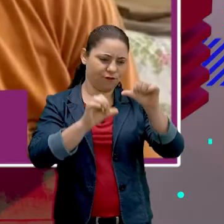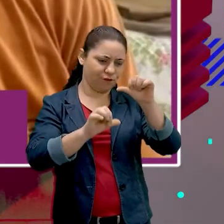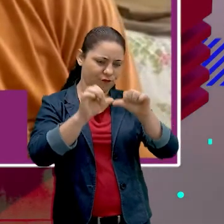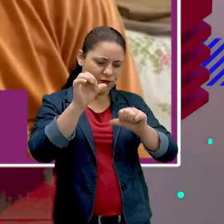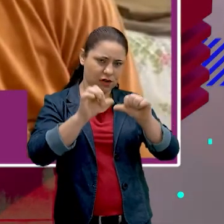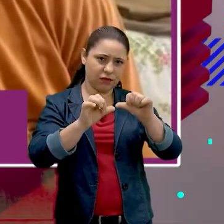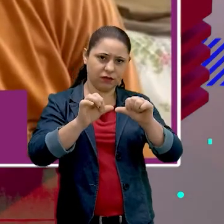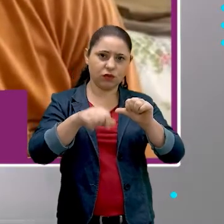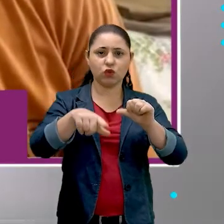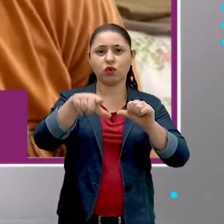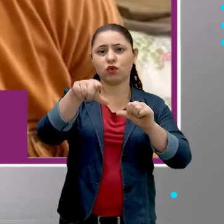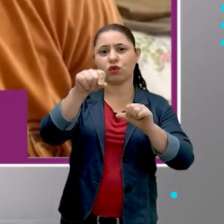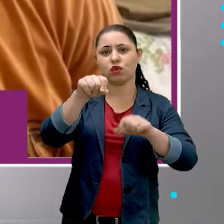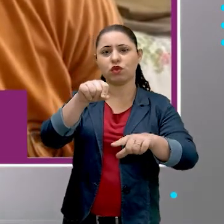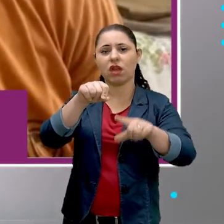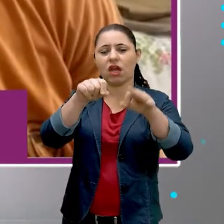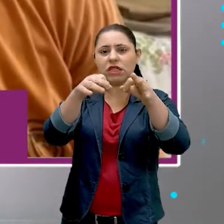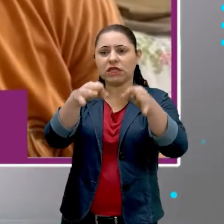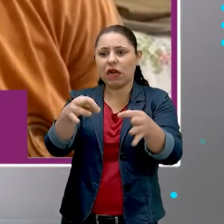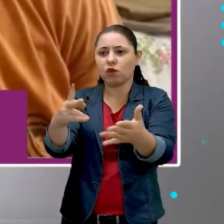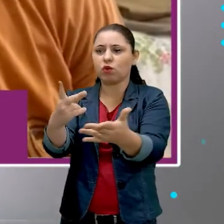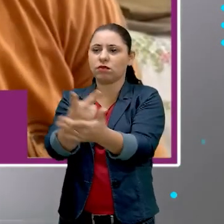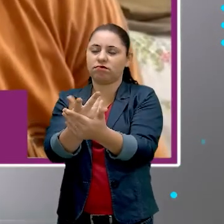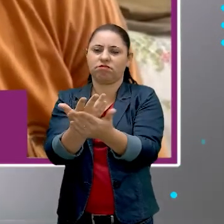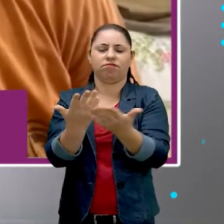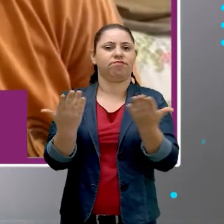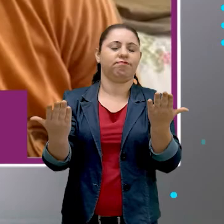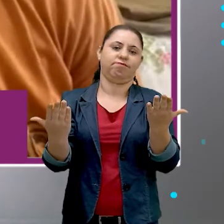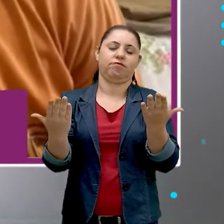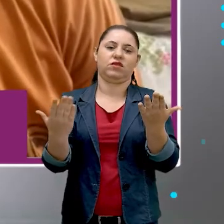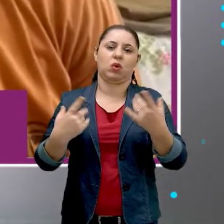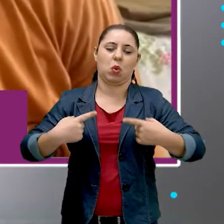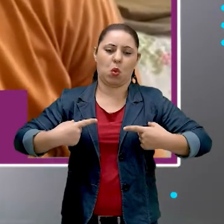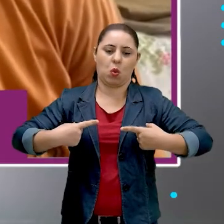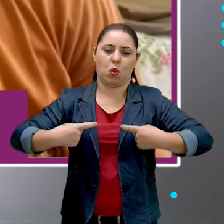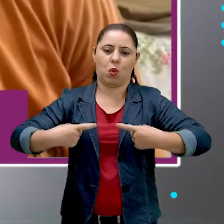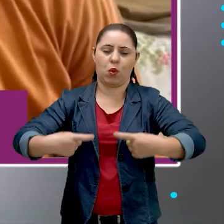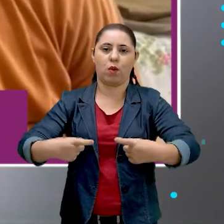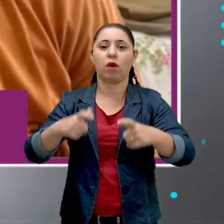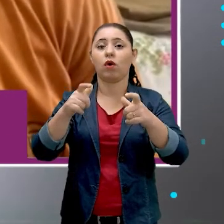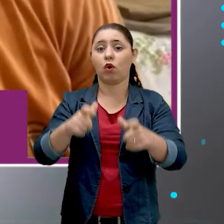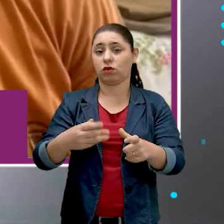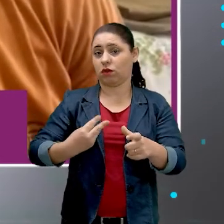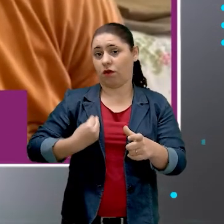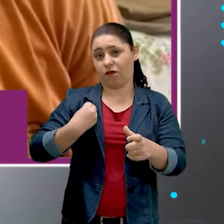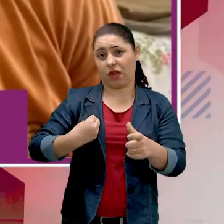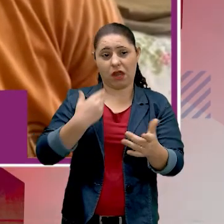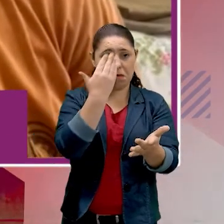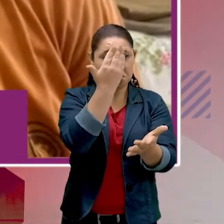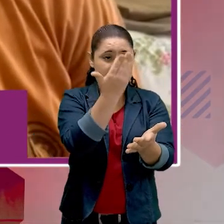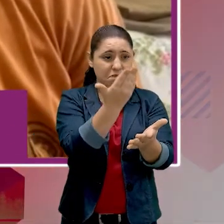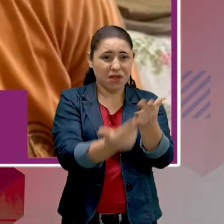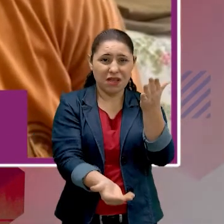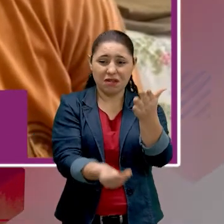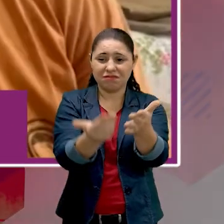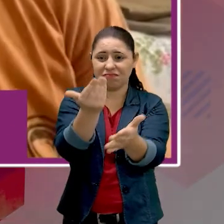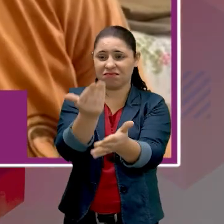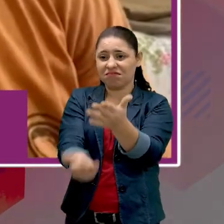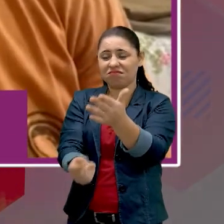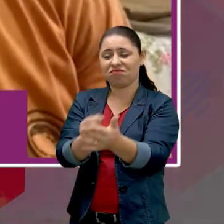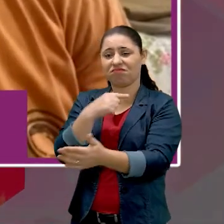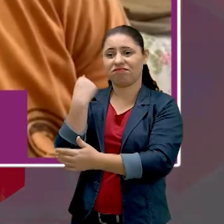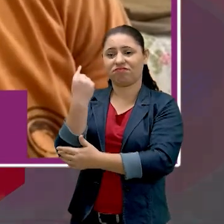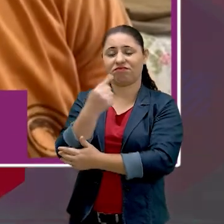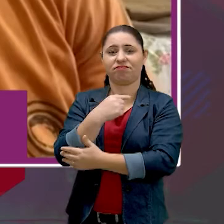e eleger certos e errados nesse conflito onde vidas estão em jogo.